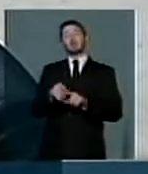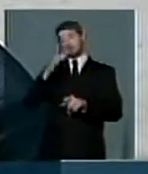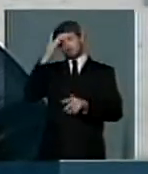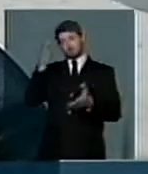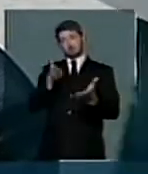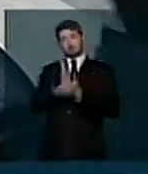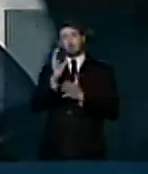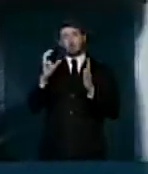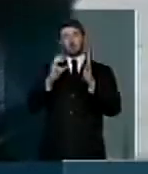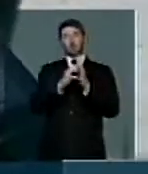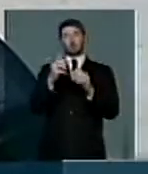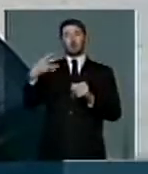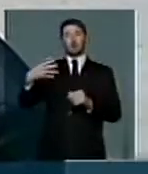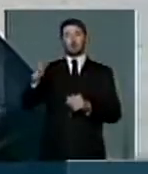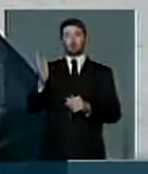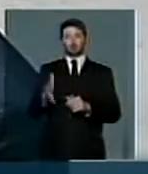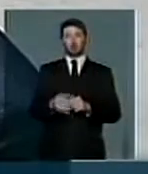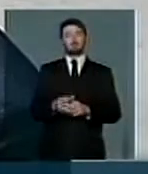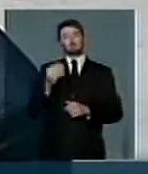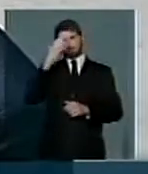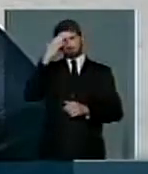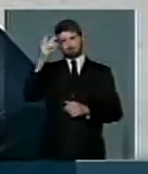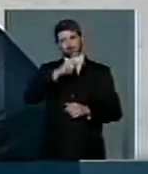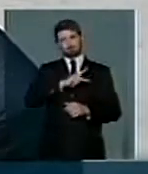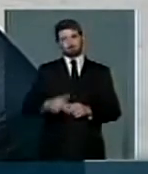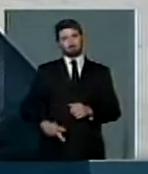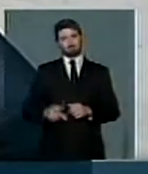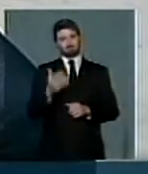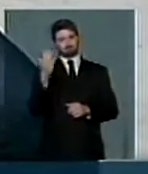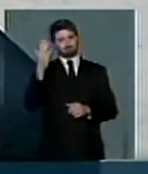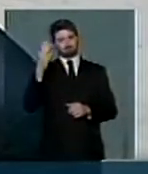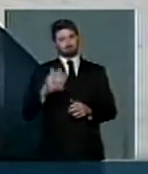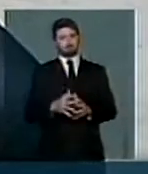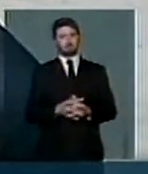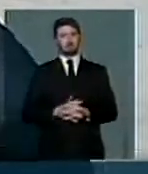aprovados no seu quarto concurso. Muito obrigado, senhor presidente, pela oportunidade. Deputado Paulo Pimenta.